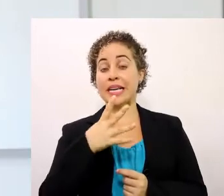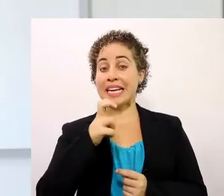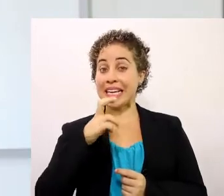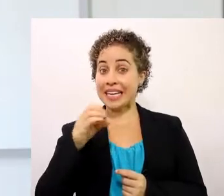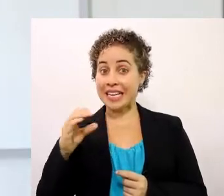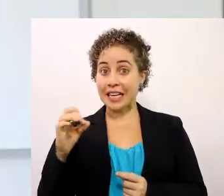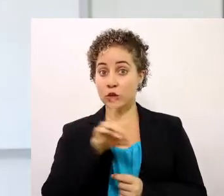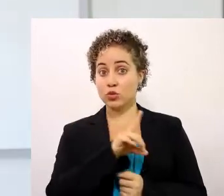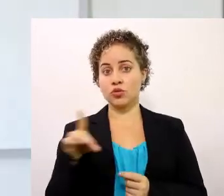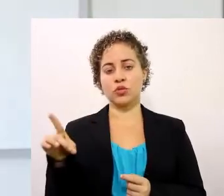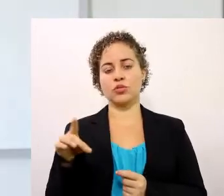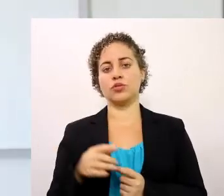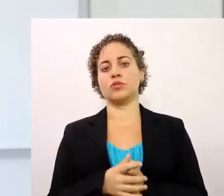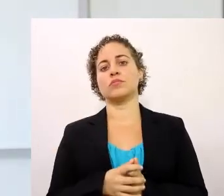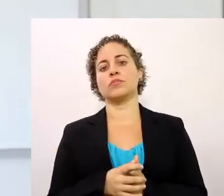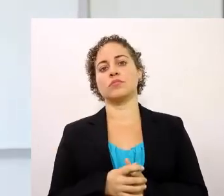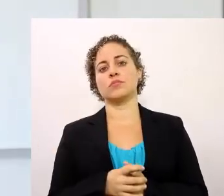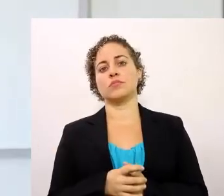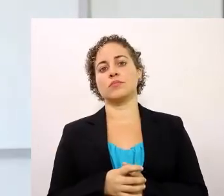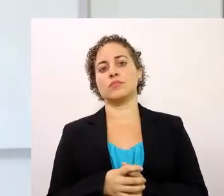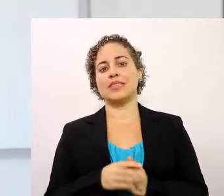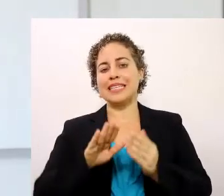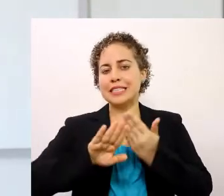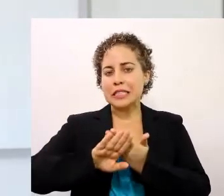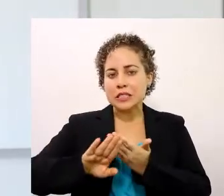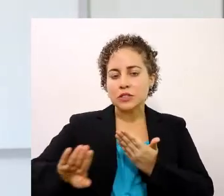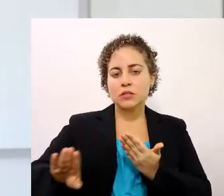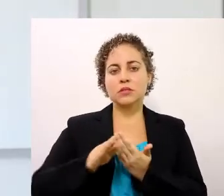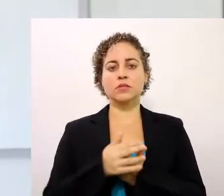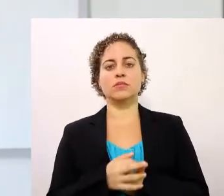4.500 dias de afastamento.